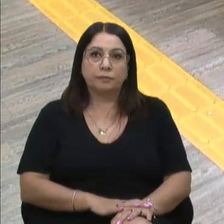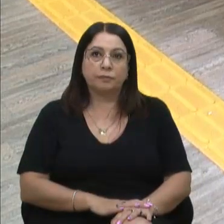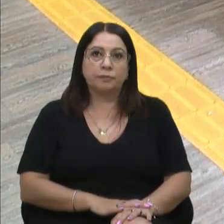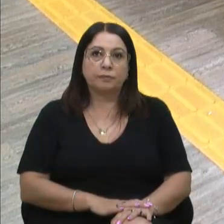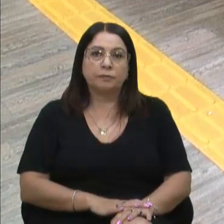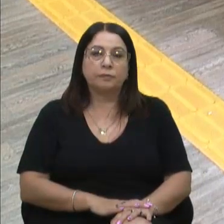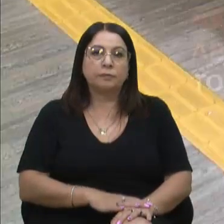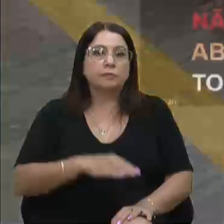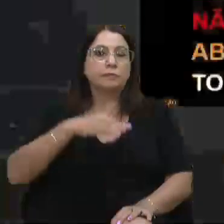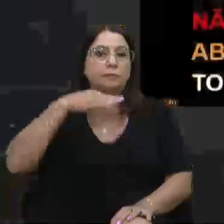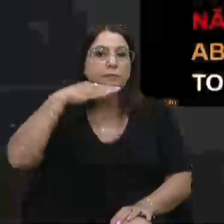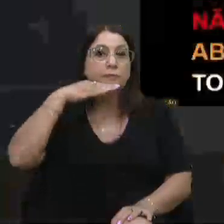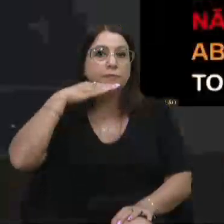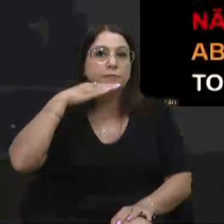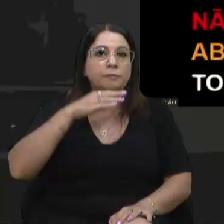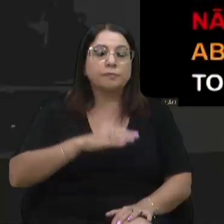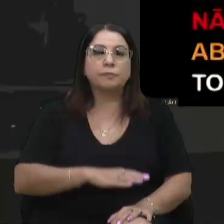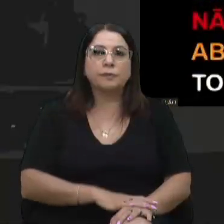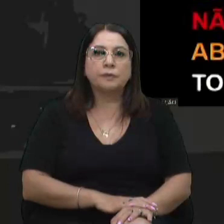Bortola.